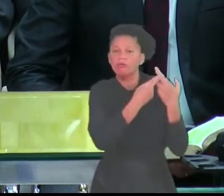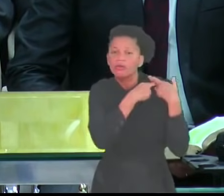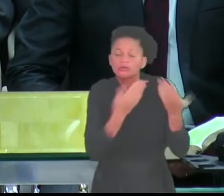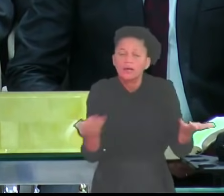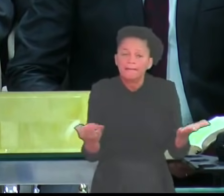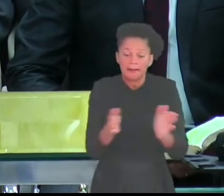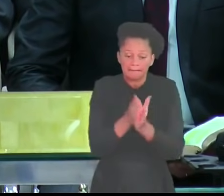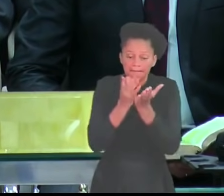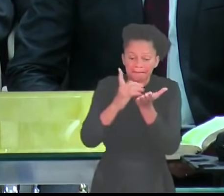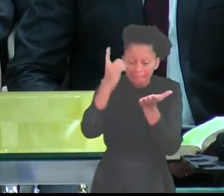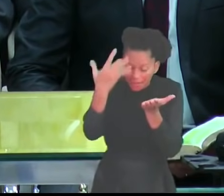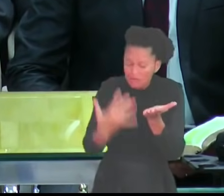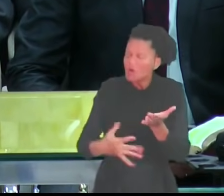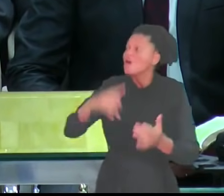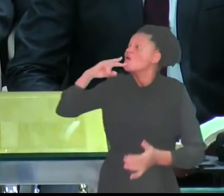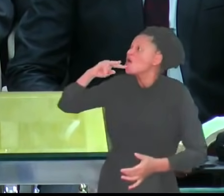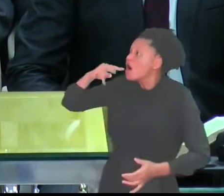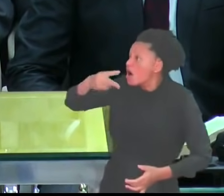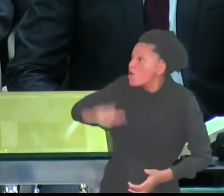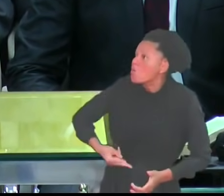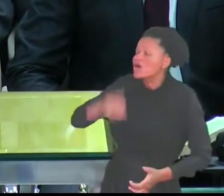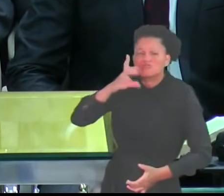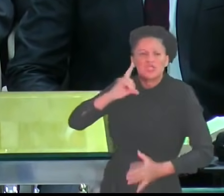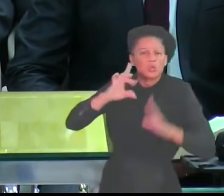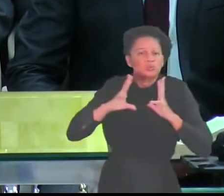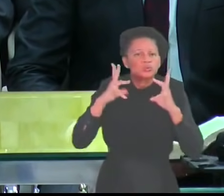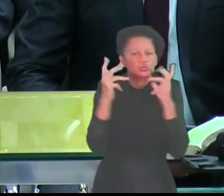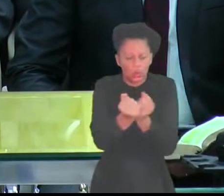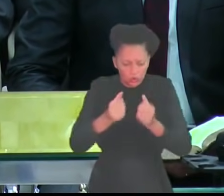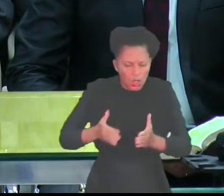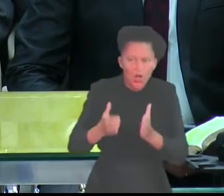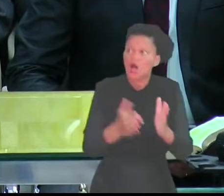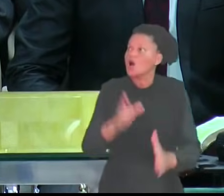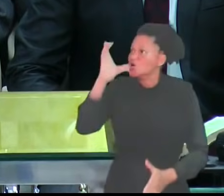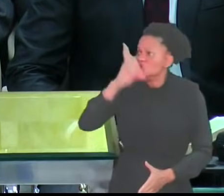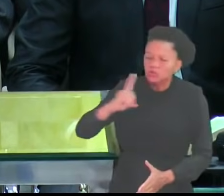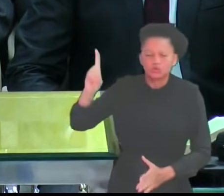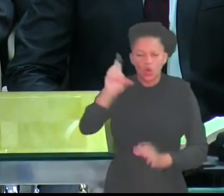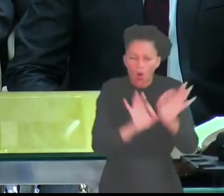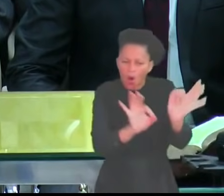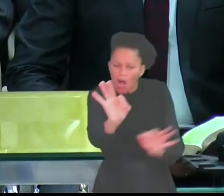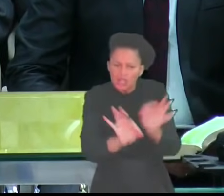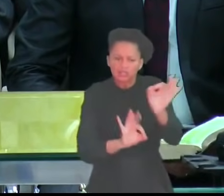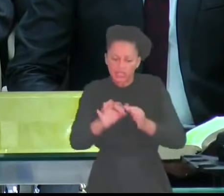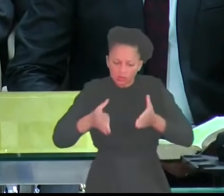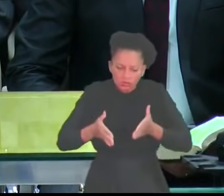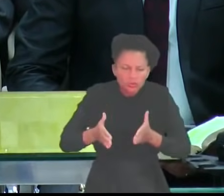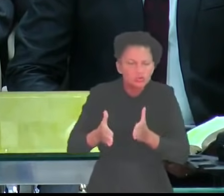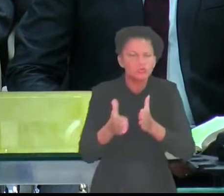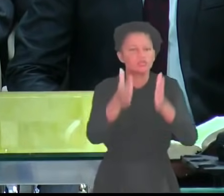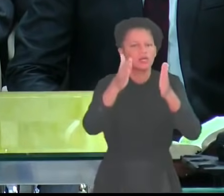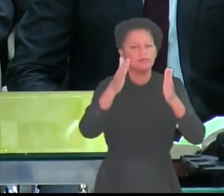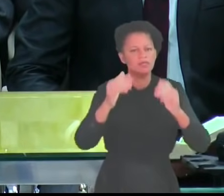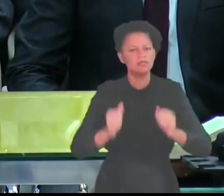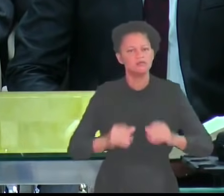diz: reconhece Deus em todos os teus caminhos e Ele endireitará as tuas